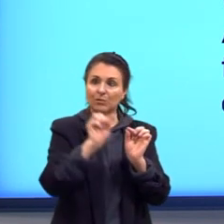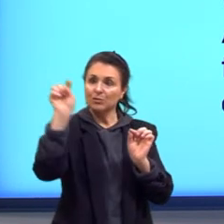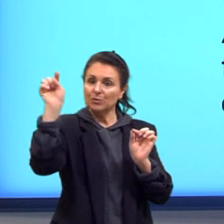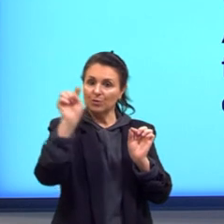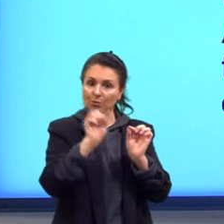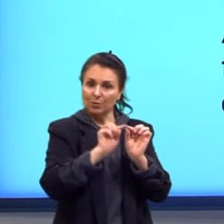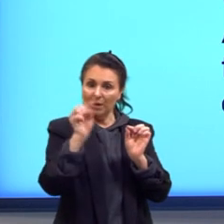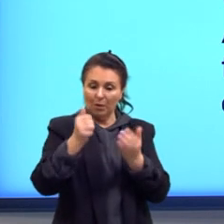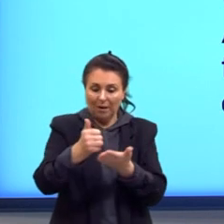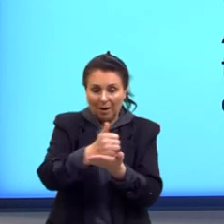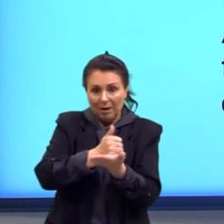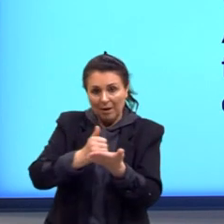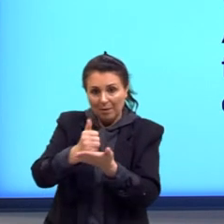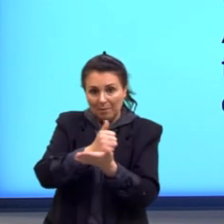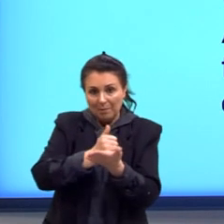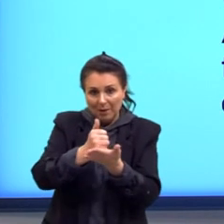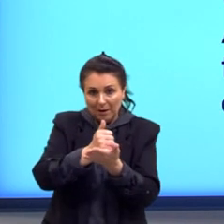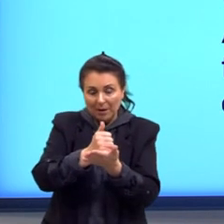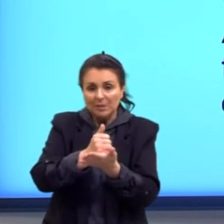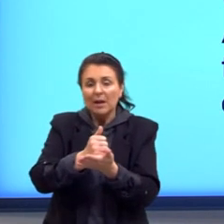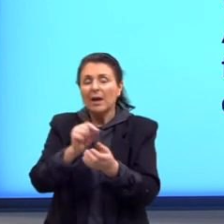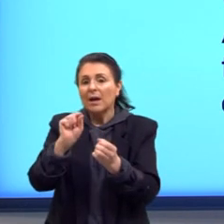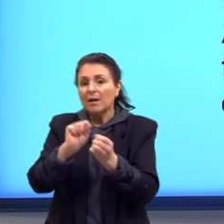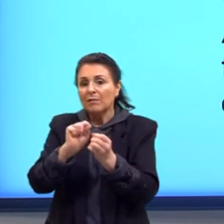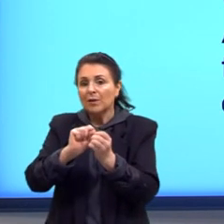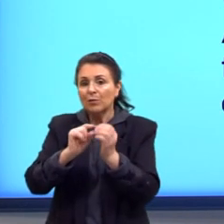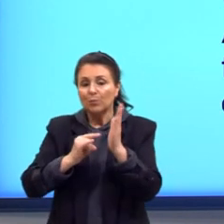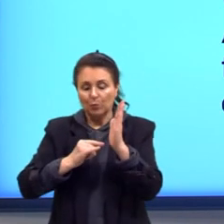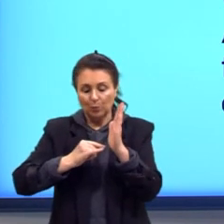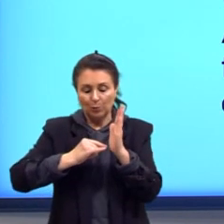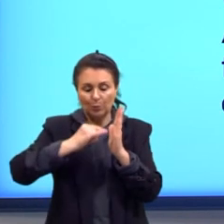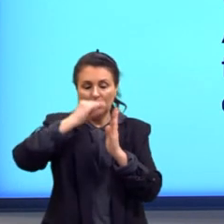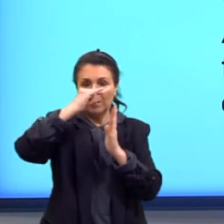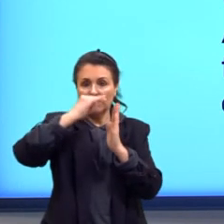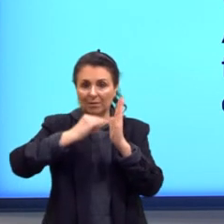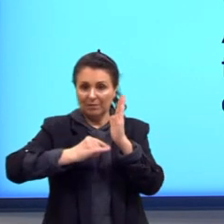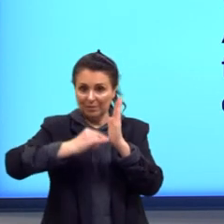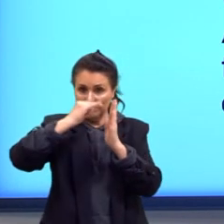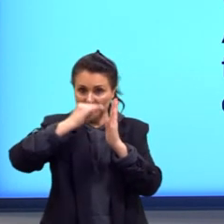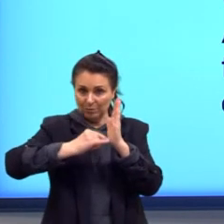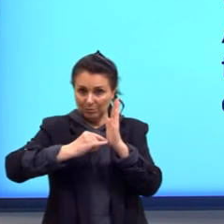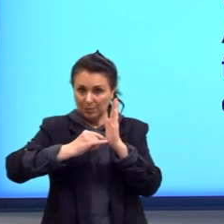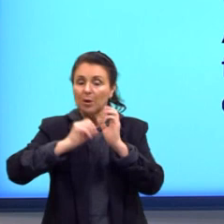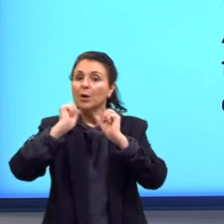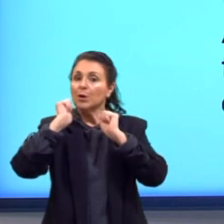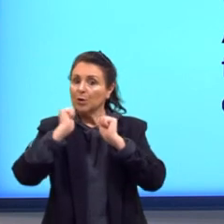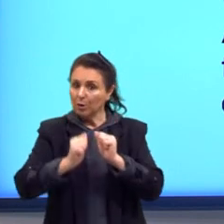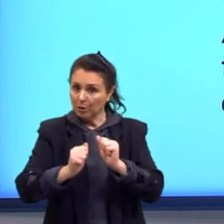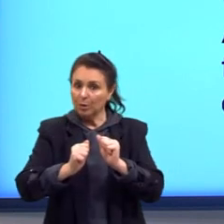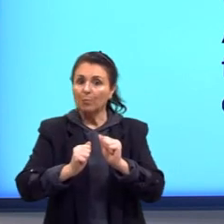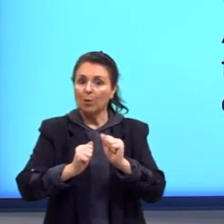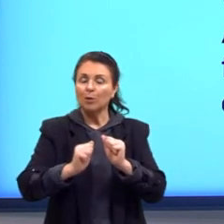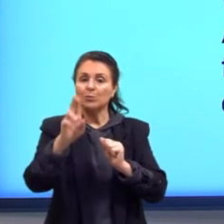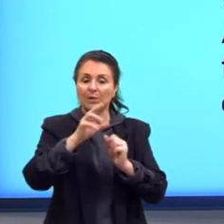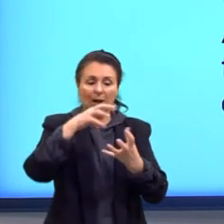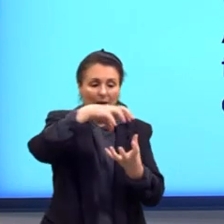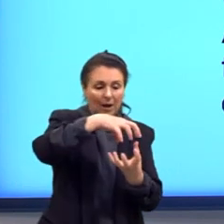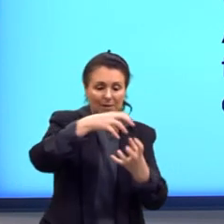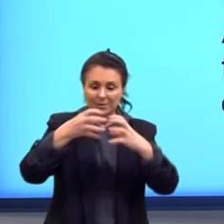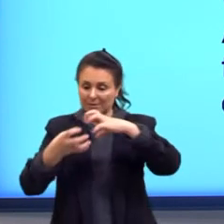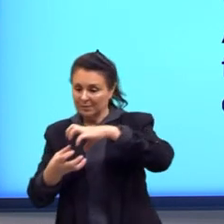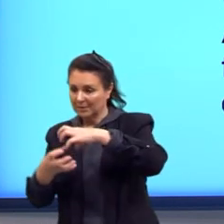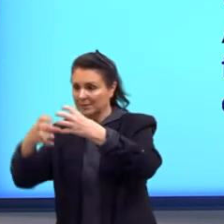ortogonal a base o deslocamento é feito por um elevador que permite o deslocamento entre as esferas da base